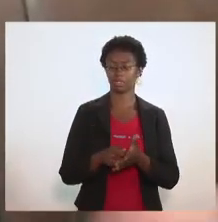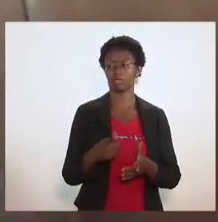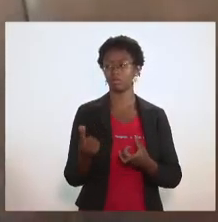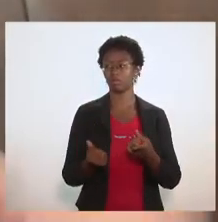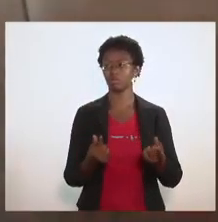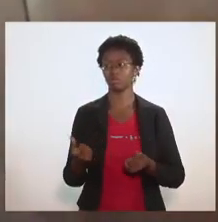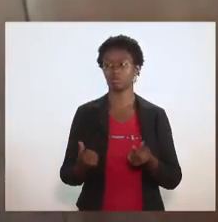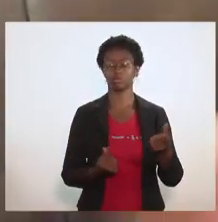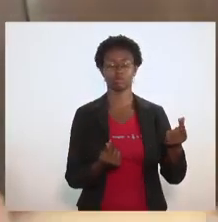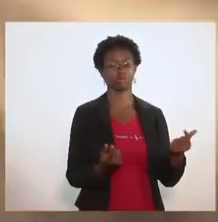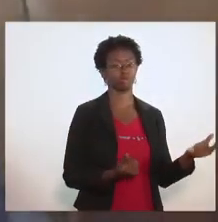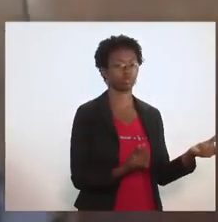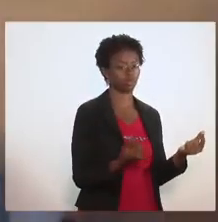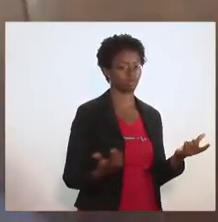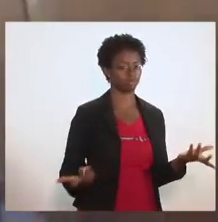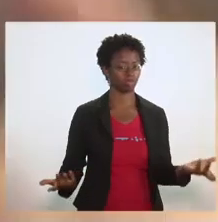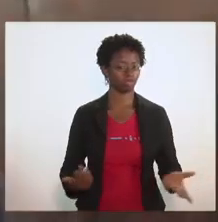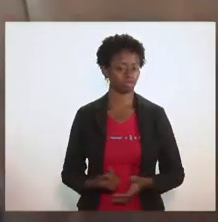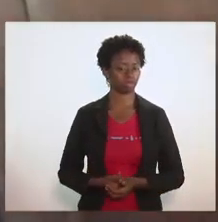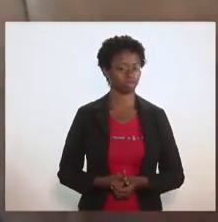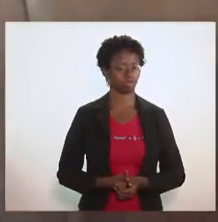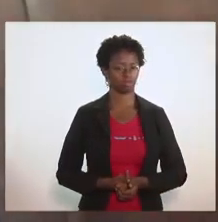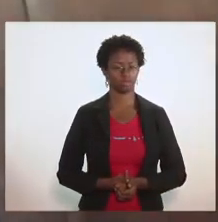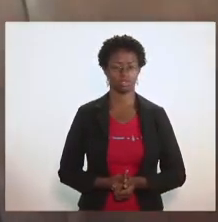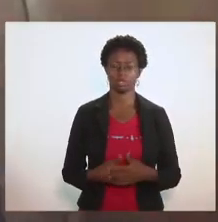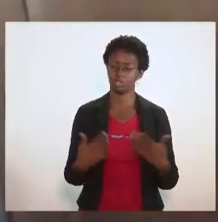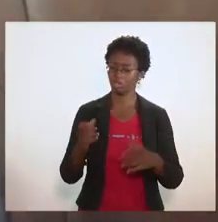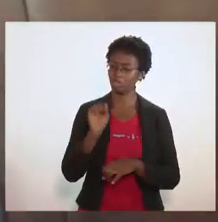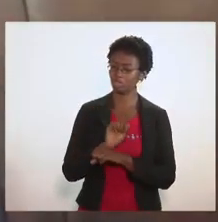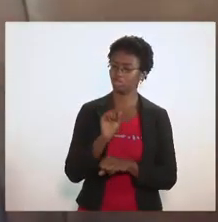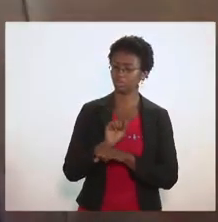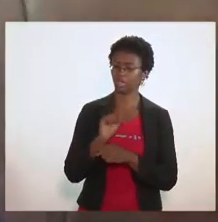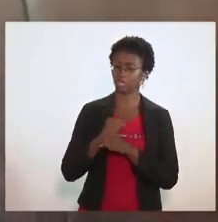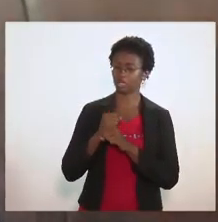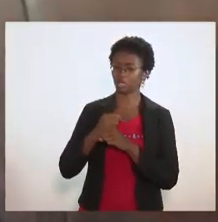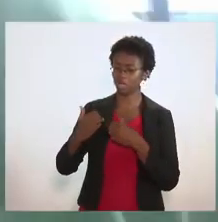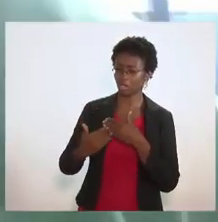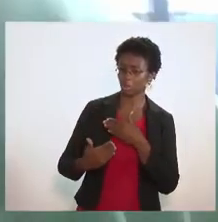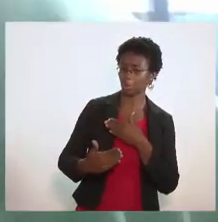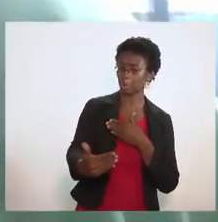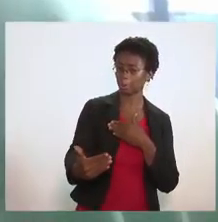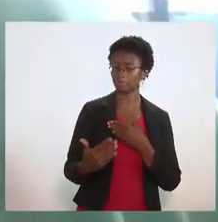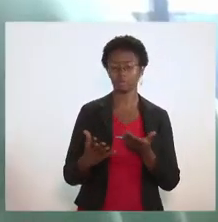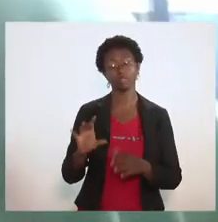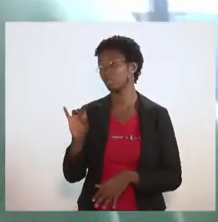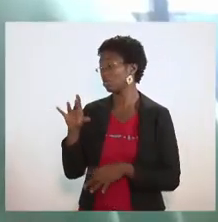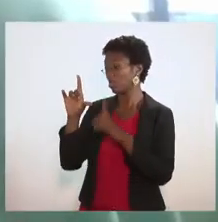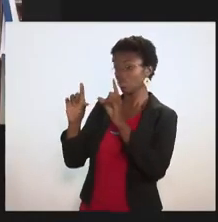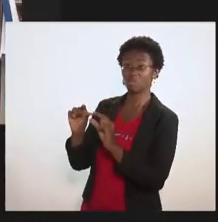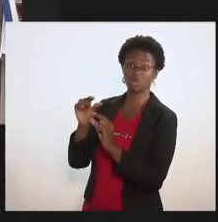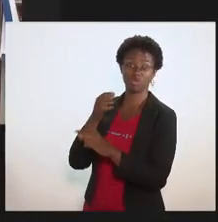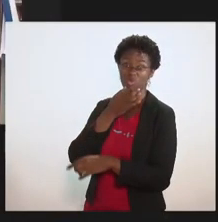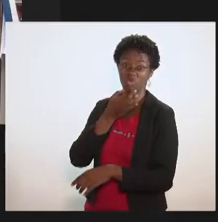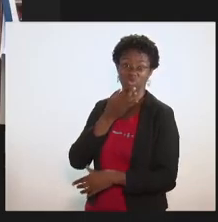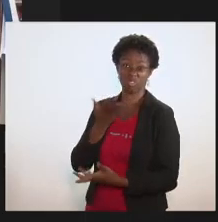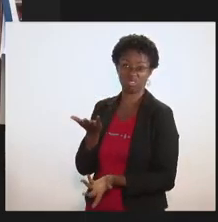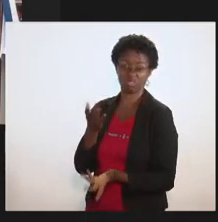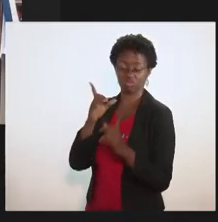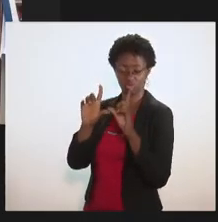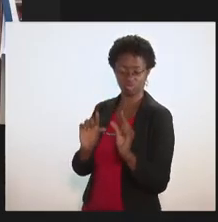as igrejas e vai ser muito ruim, principalmente as igrejas que já são fiscalizadas e não têm condições de